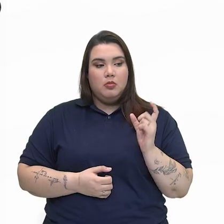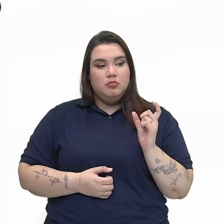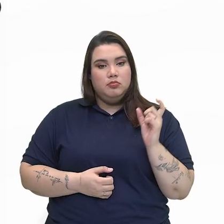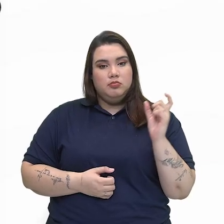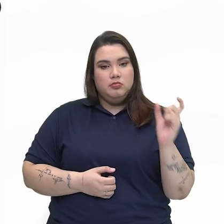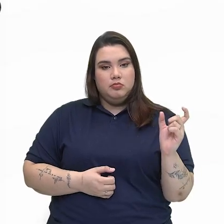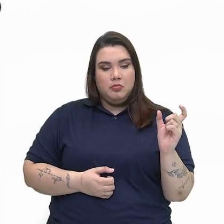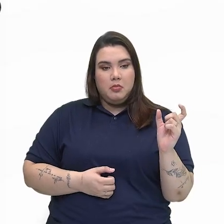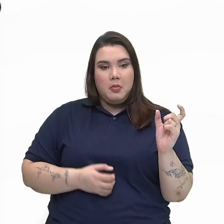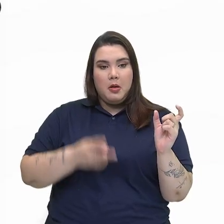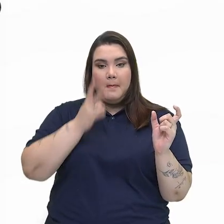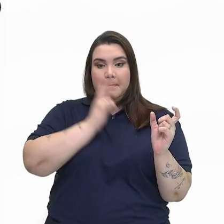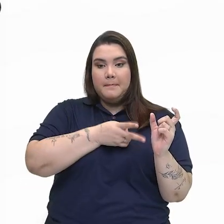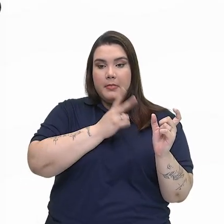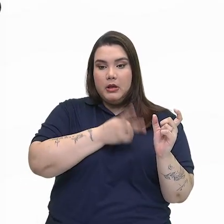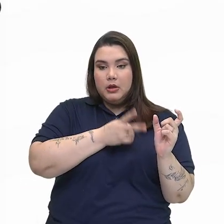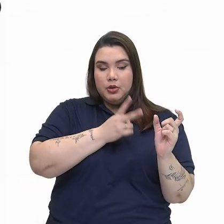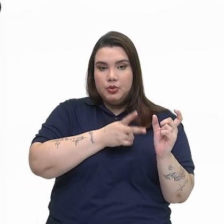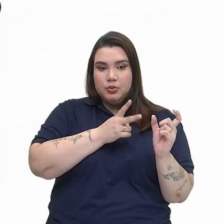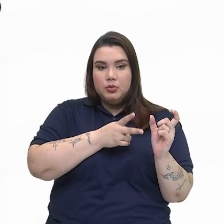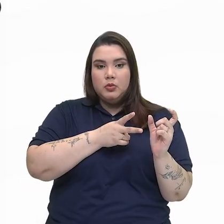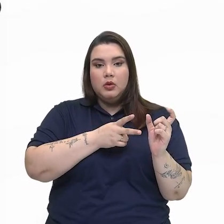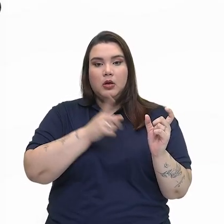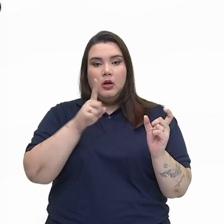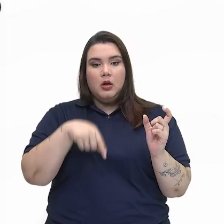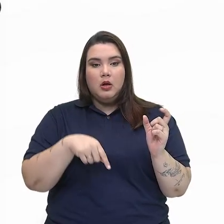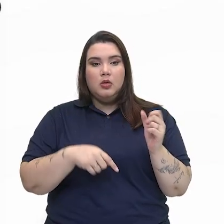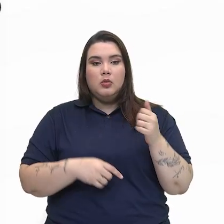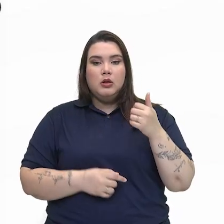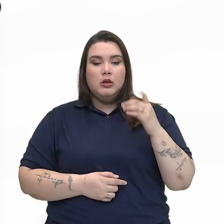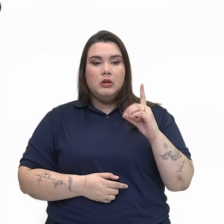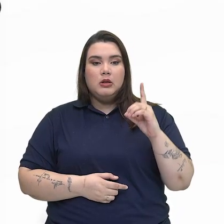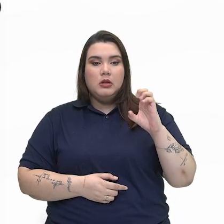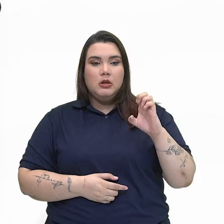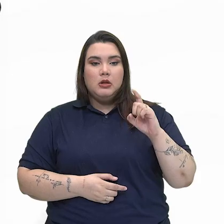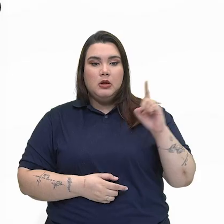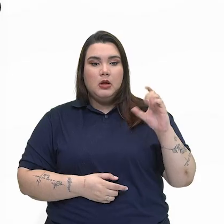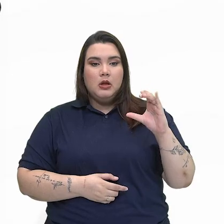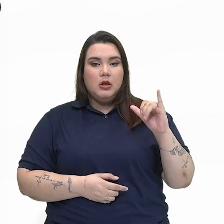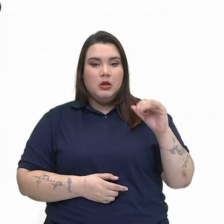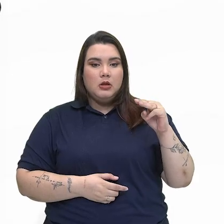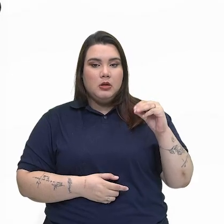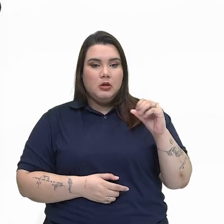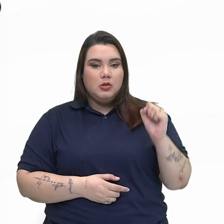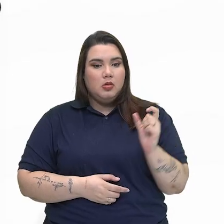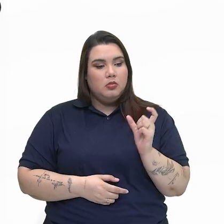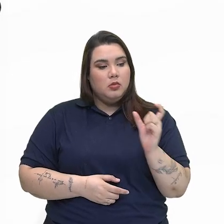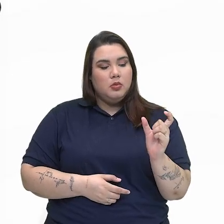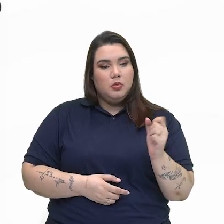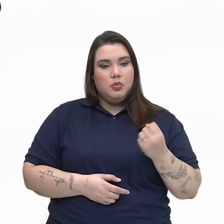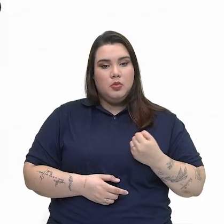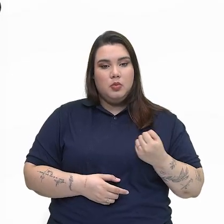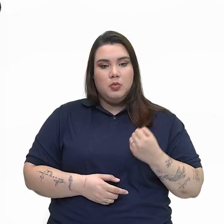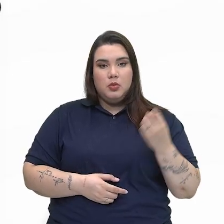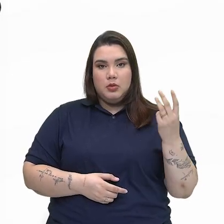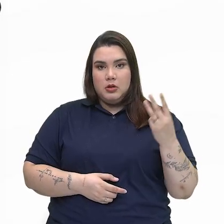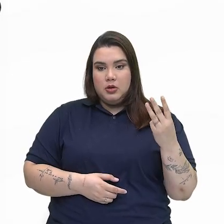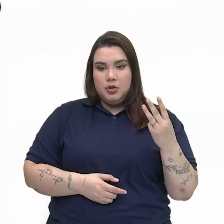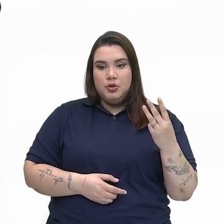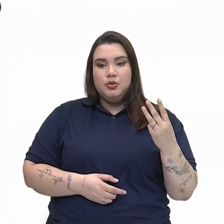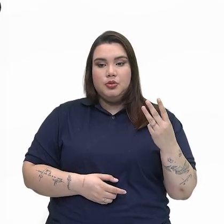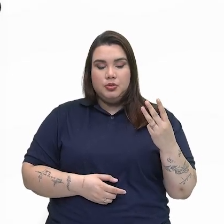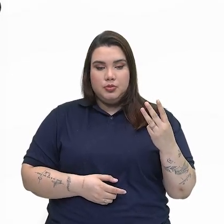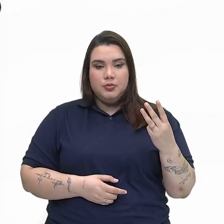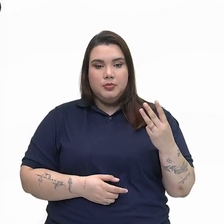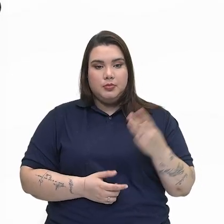a ser conservada é a casa dos décimos, ocupada pelo algarismo 3, olha